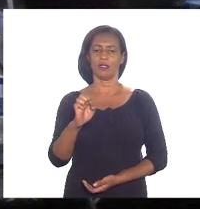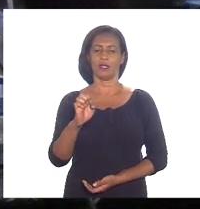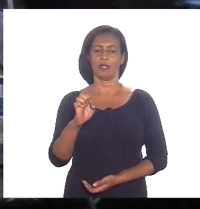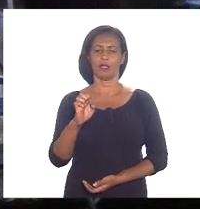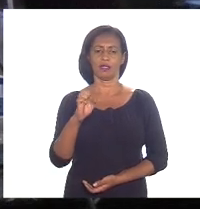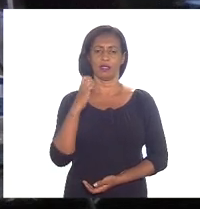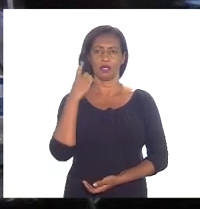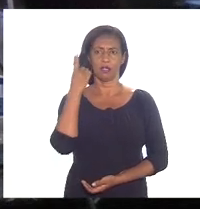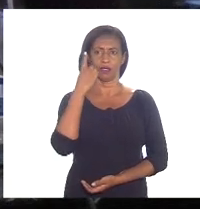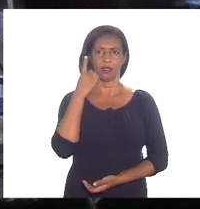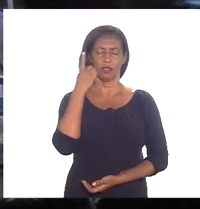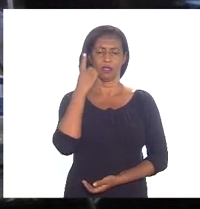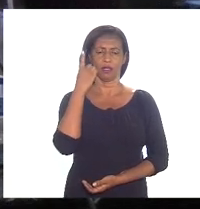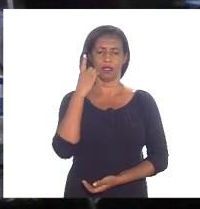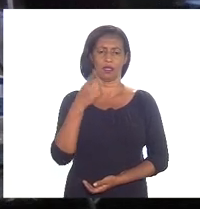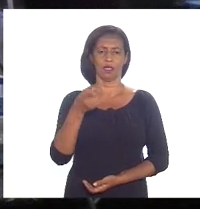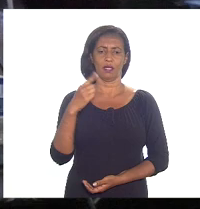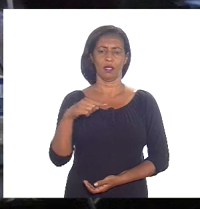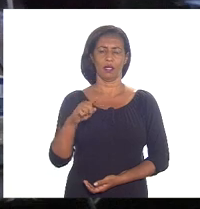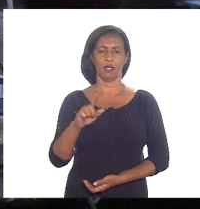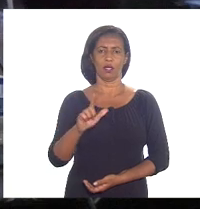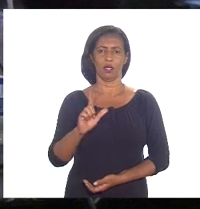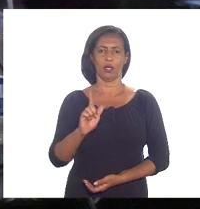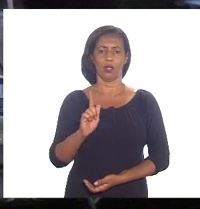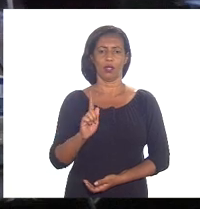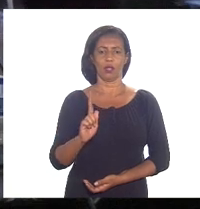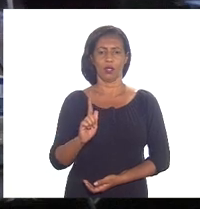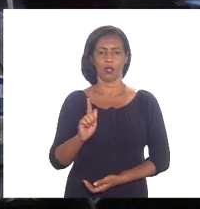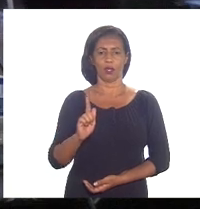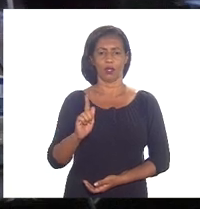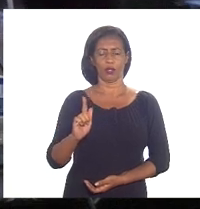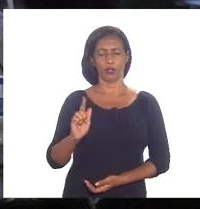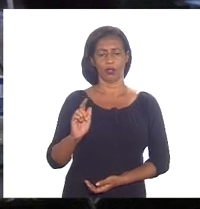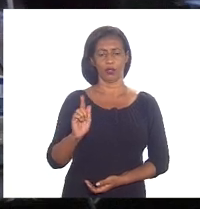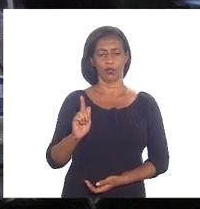Deputado Giovanni Ratinho. Deputado Gustavo Schmidt.